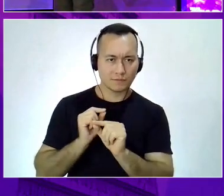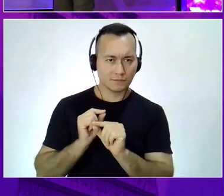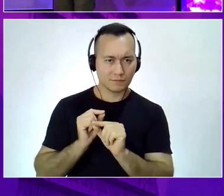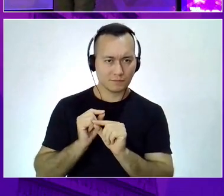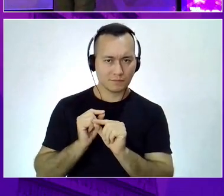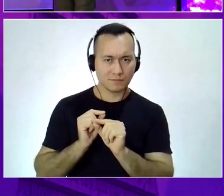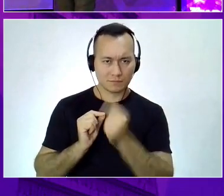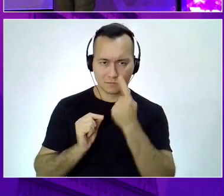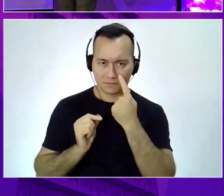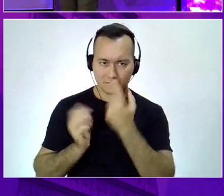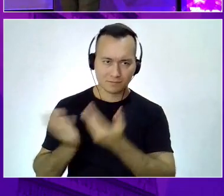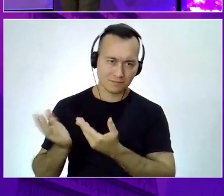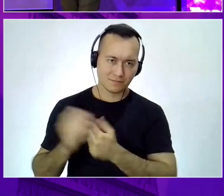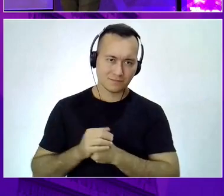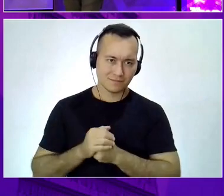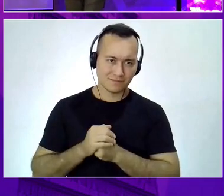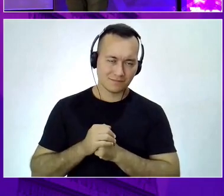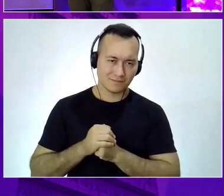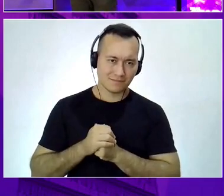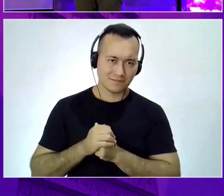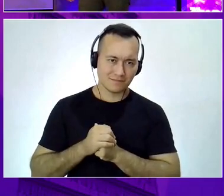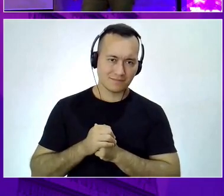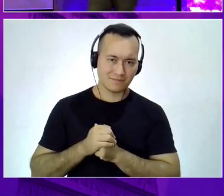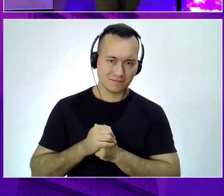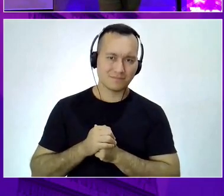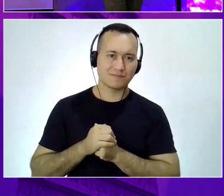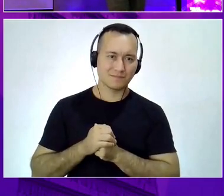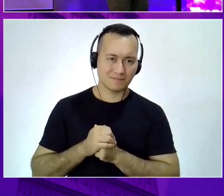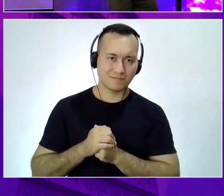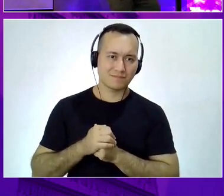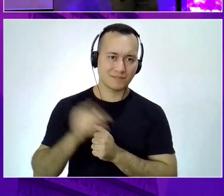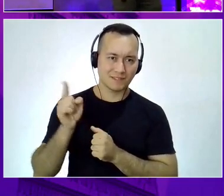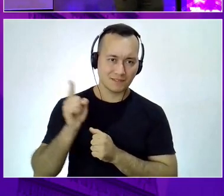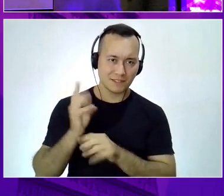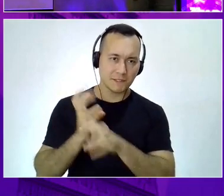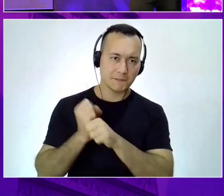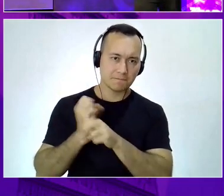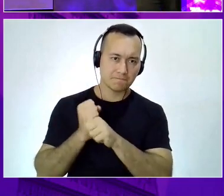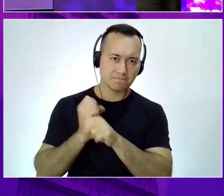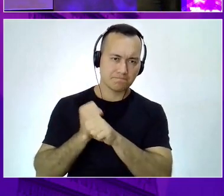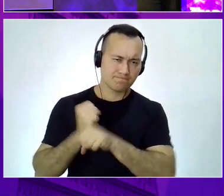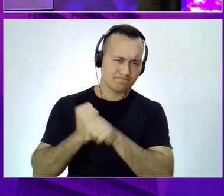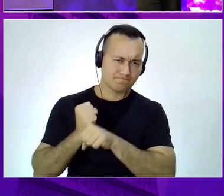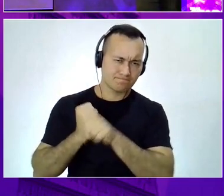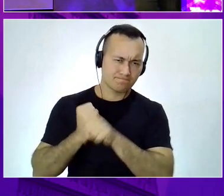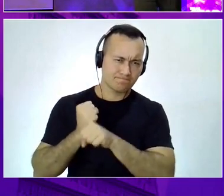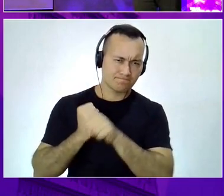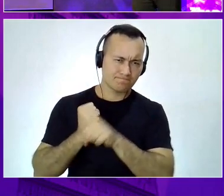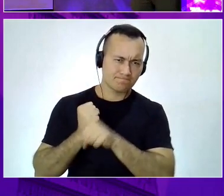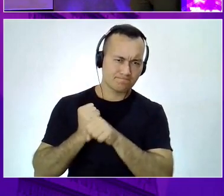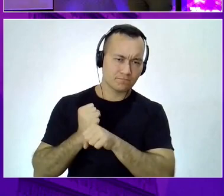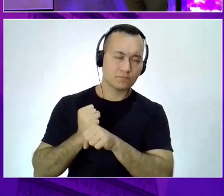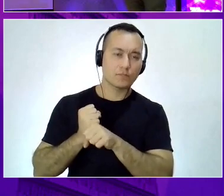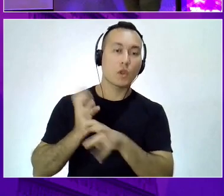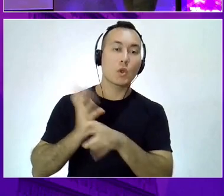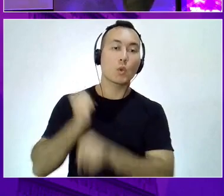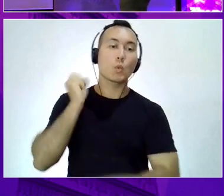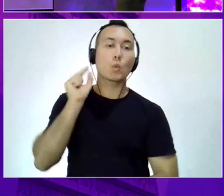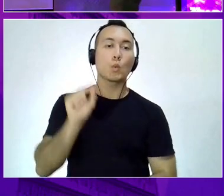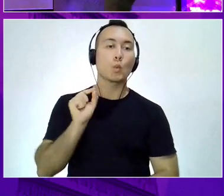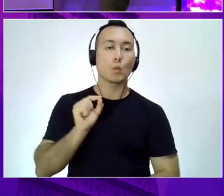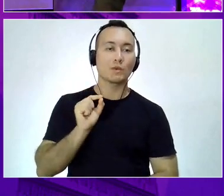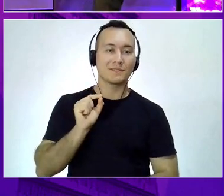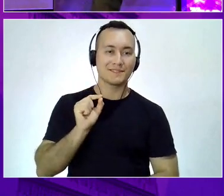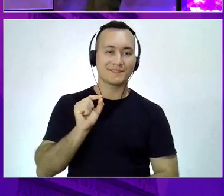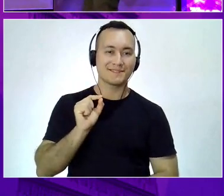de alguns anos de estudo, muito motivado também pela transição de carreira da minha esposa, que me motivou a estudar